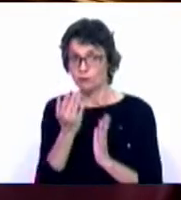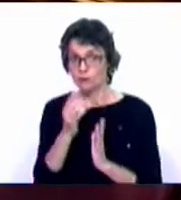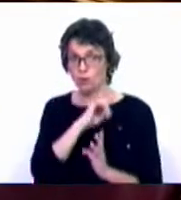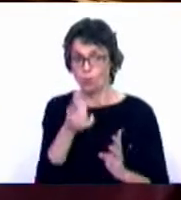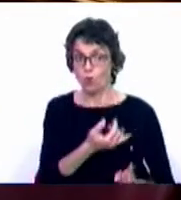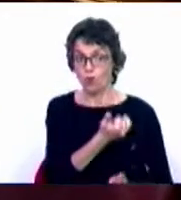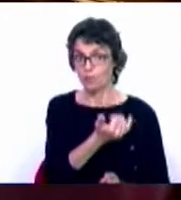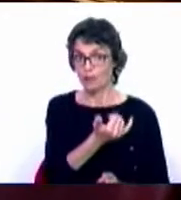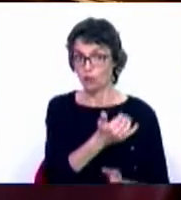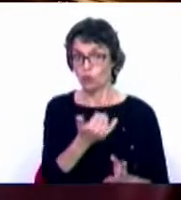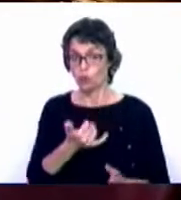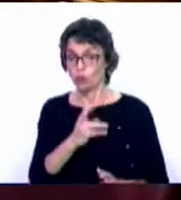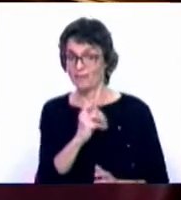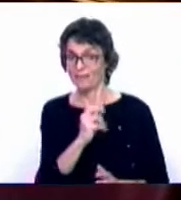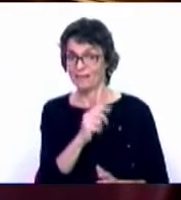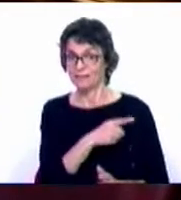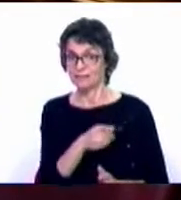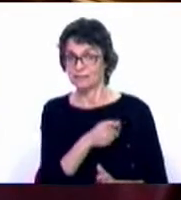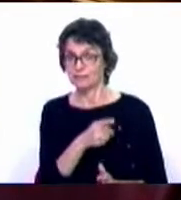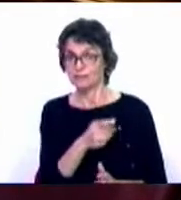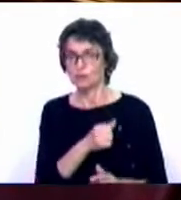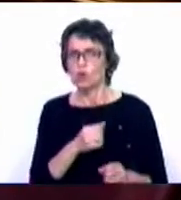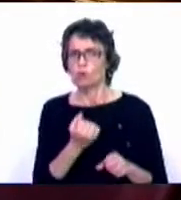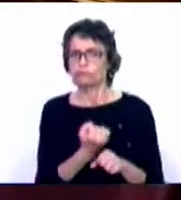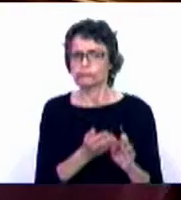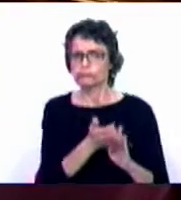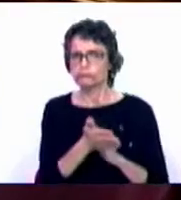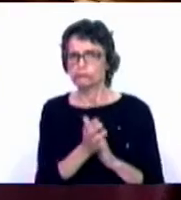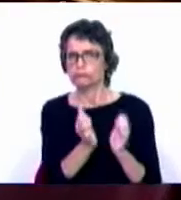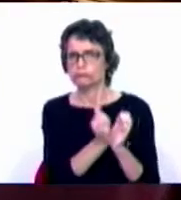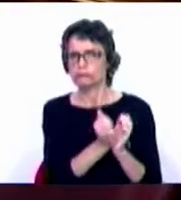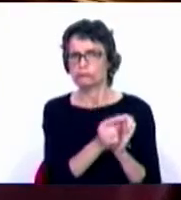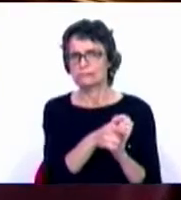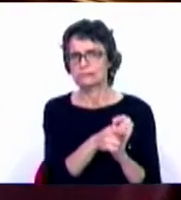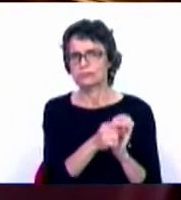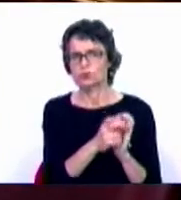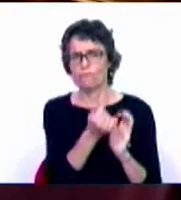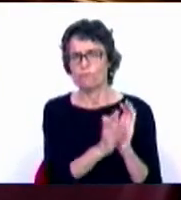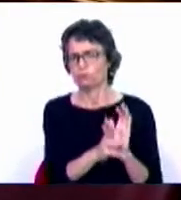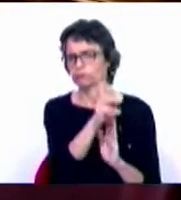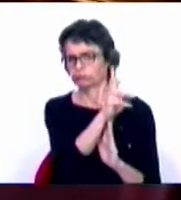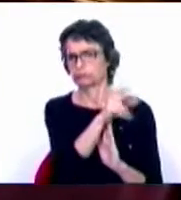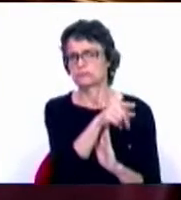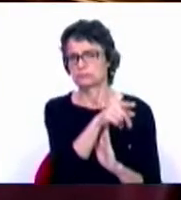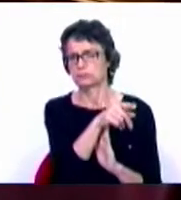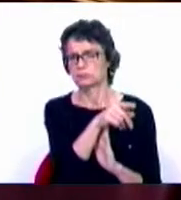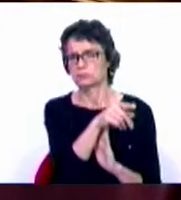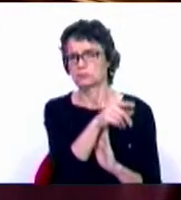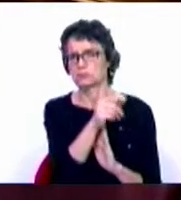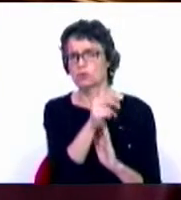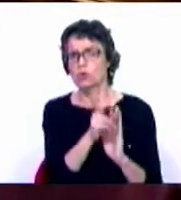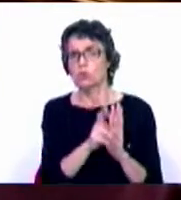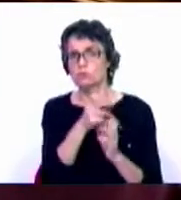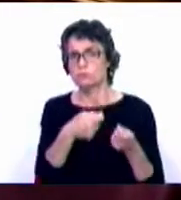anos de 2012 e 2013, quando o desemprego e a desproteção social atingiram os valores mais altos dessa década, o crescimento da